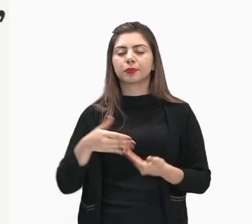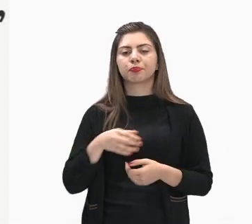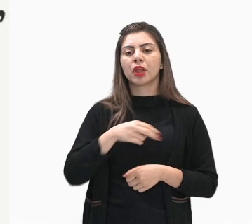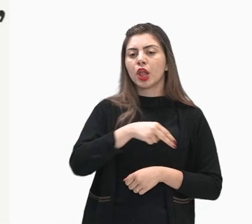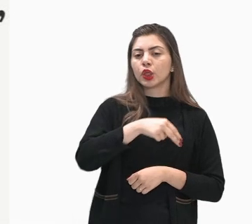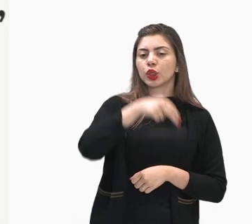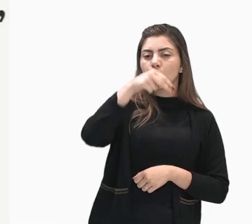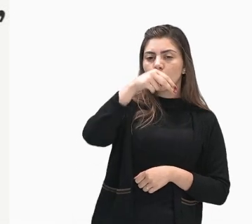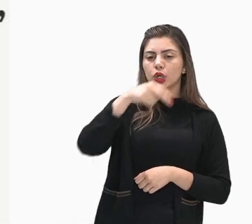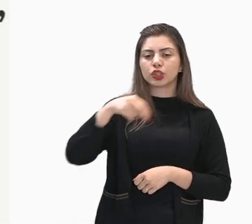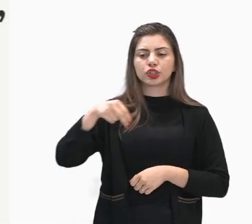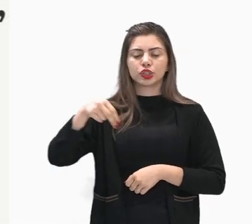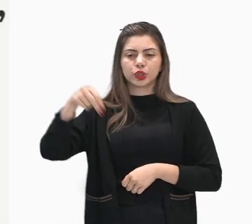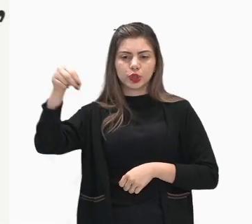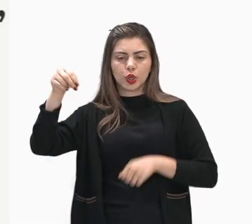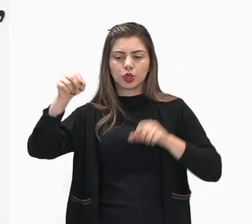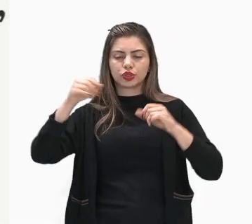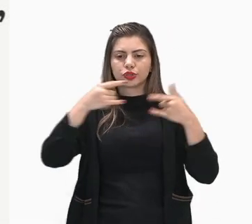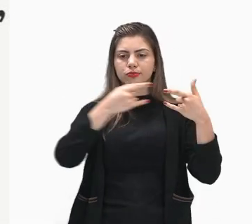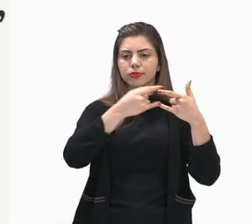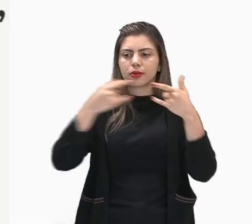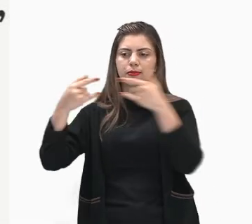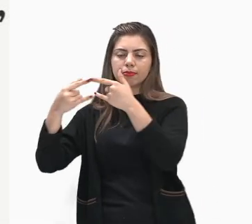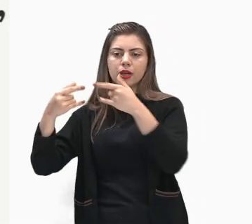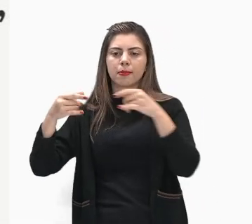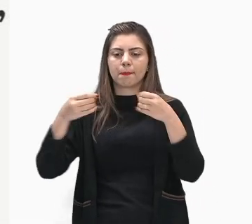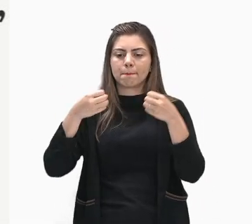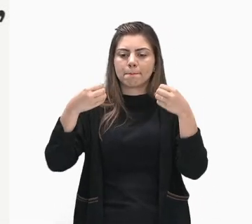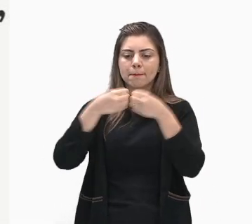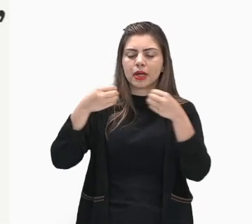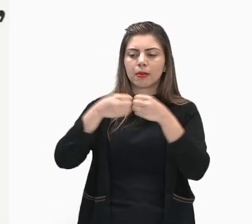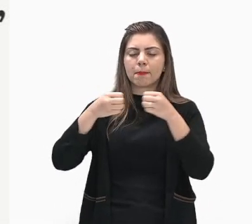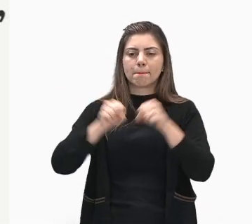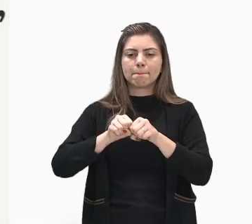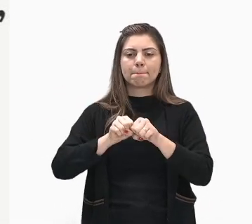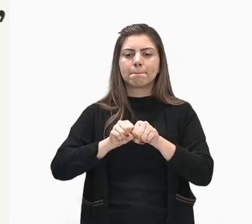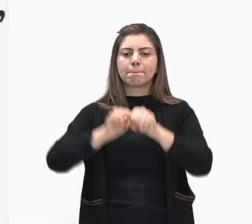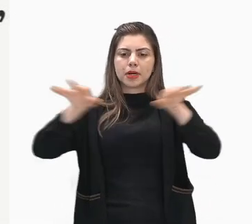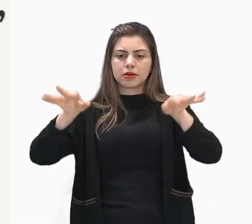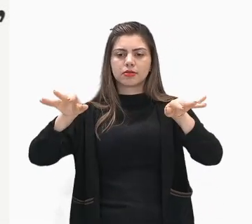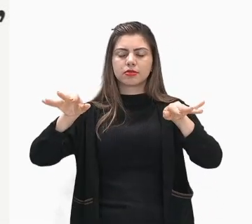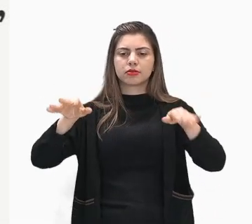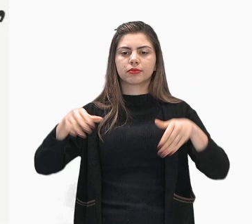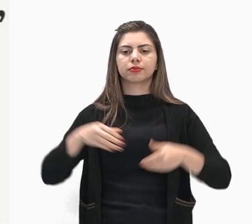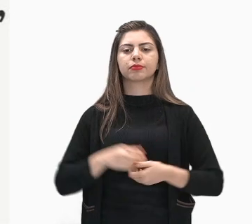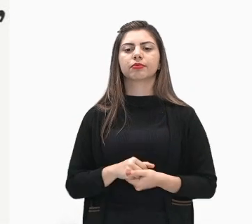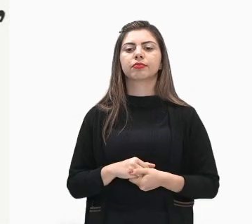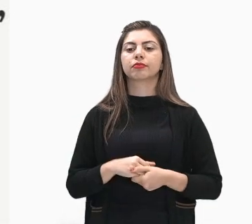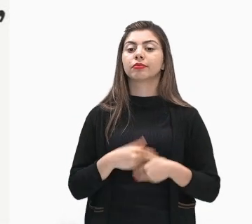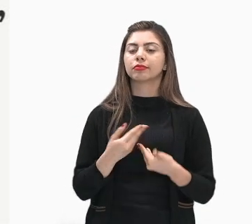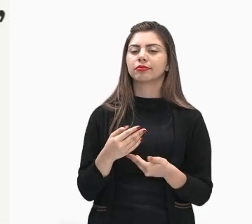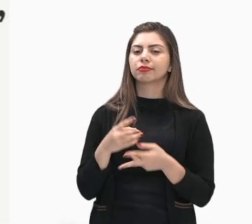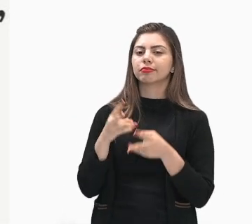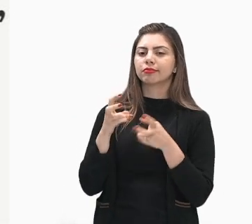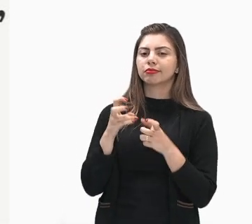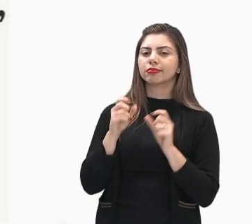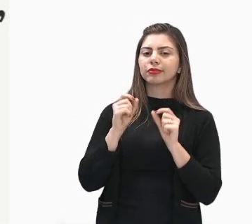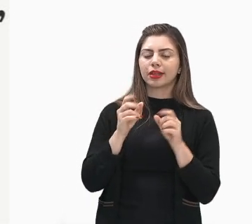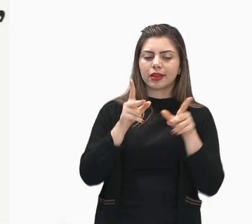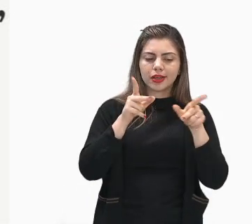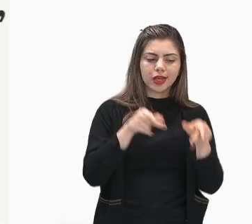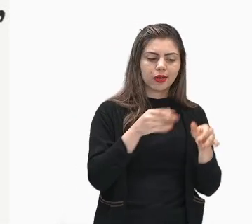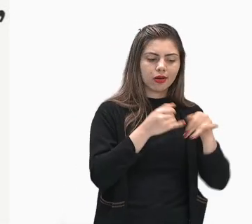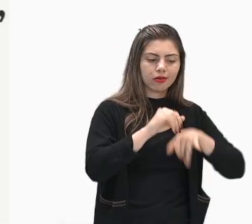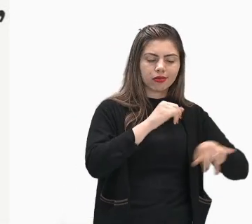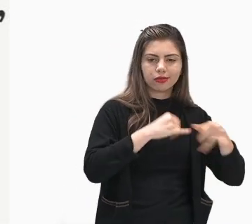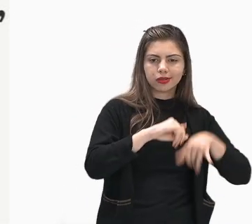com polo norte, eles vão se repelir. Veja que essa propriedade é muito parecida lá com a atração e repulsão de cargas elétricas. Você